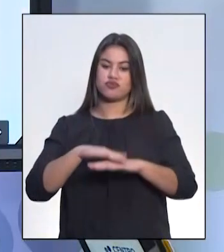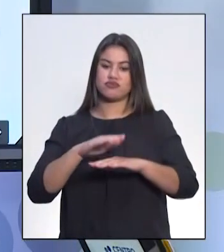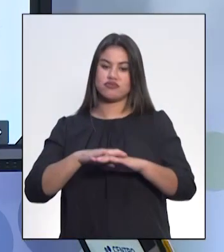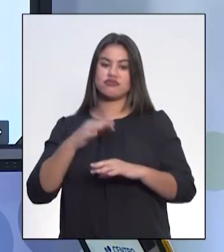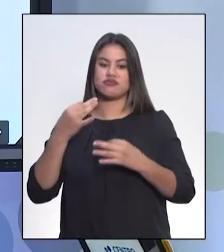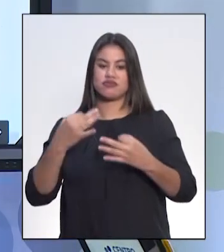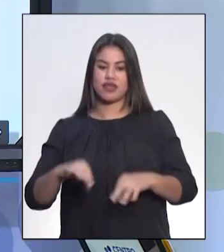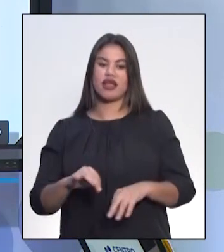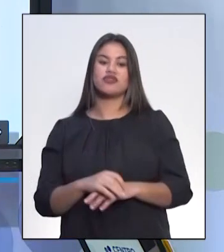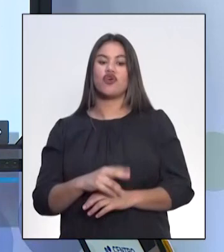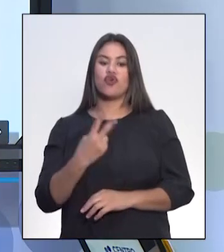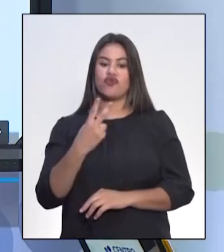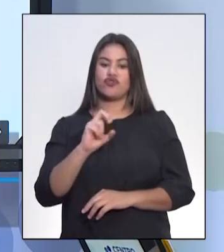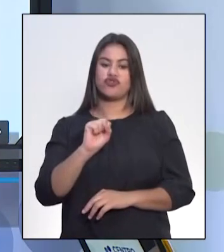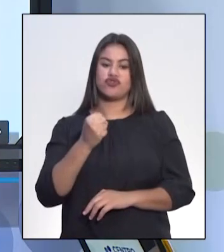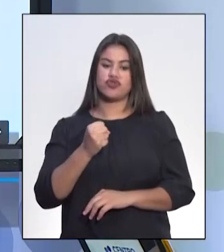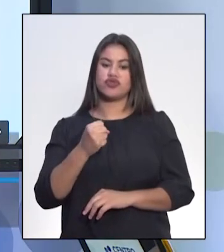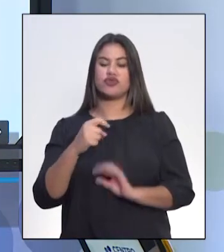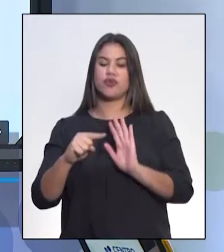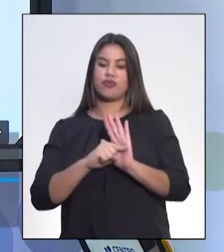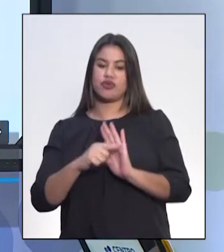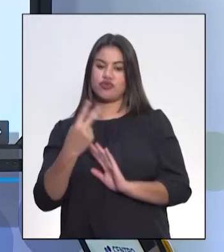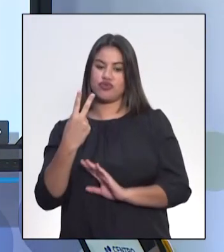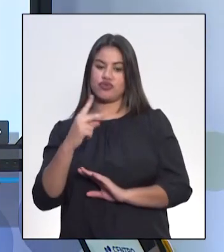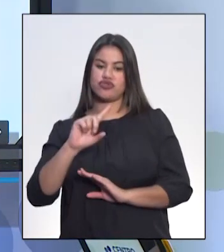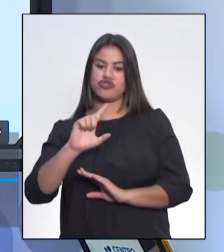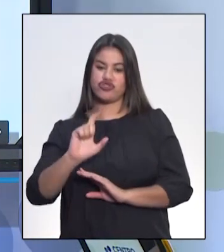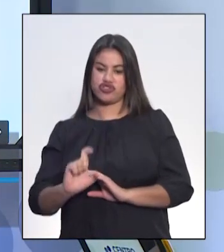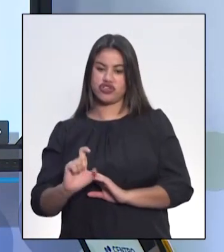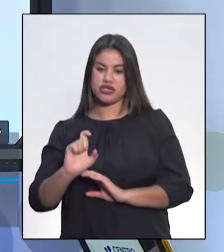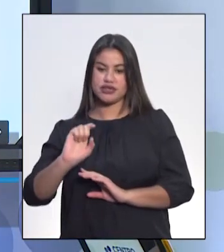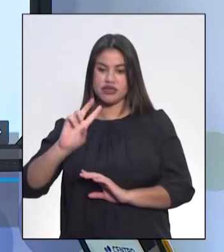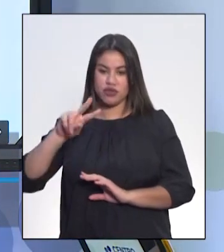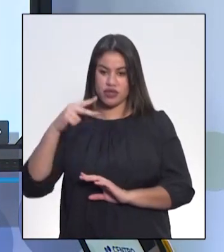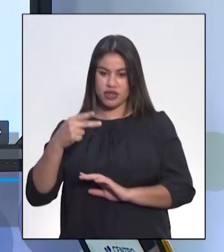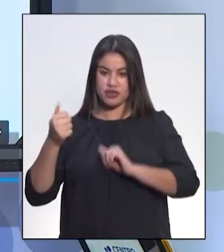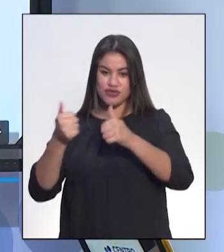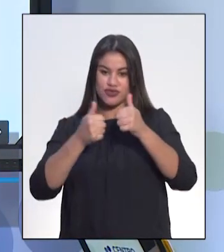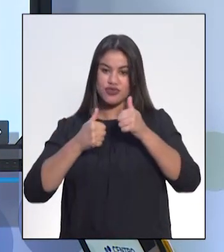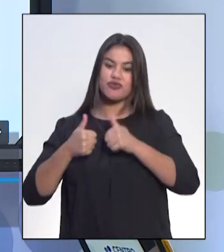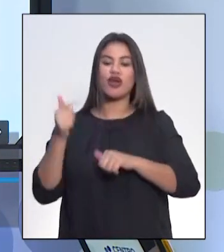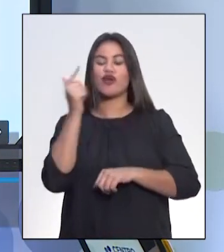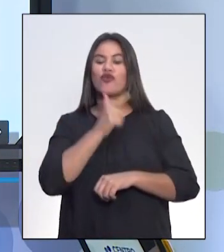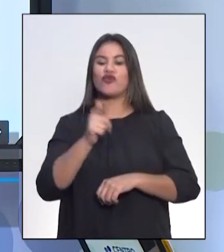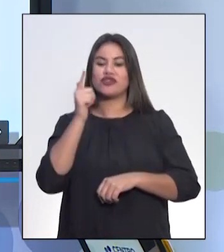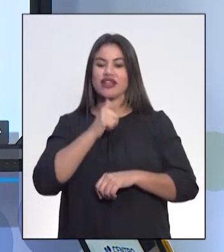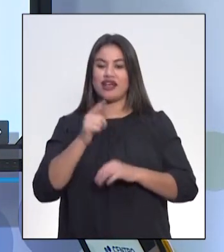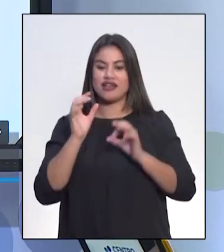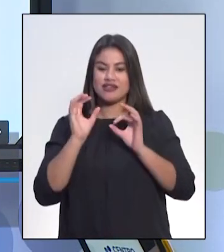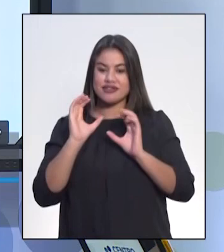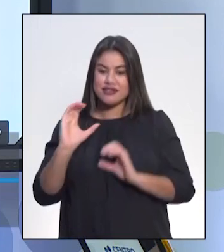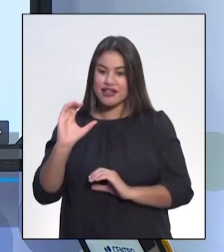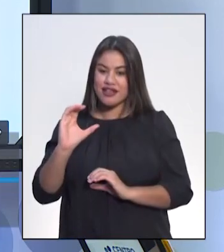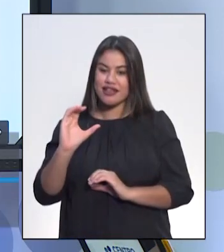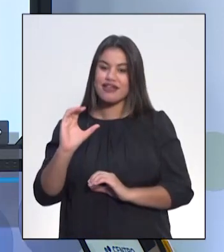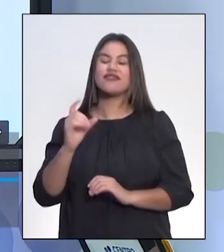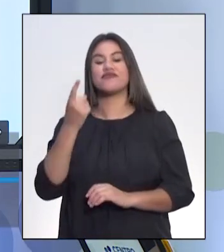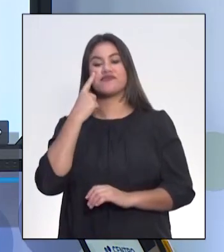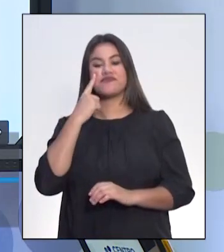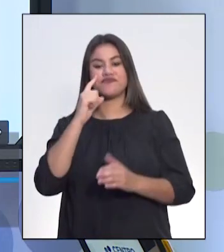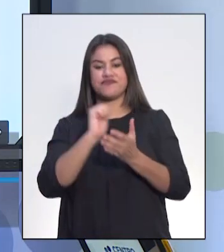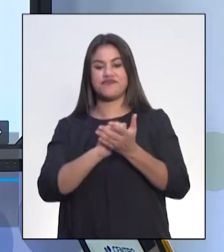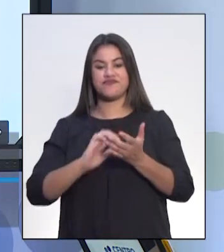é 28x menos 2x ao quadrado. Tudo bem até aqui, gente? Podemos ir para o item C? Então, atividade, por favor, o